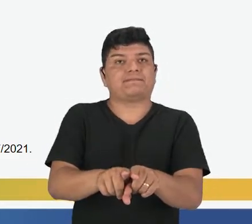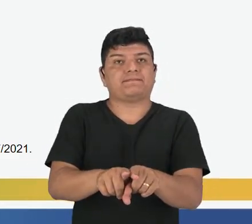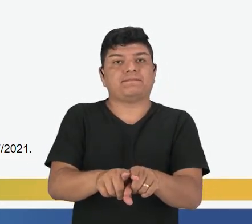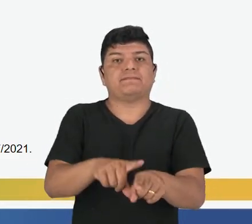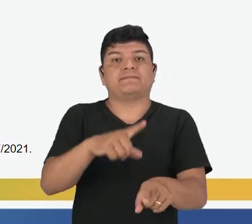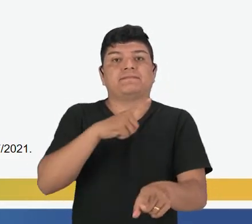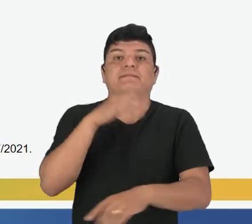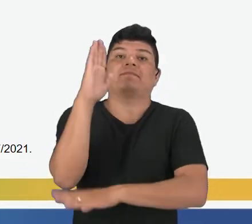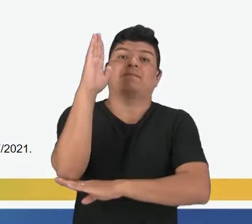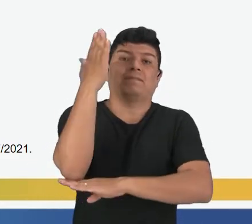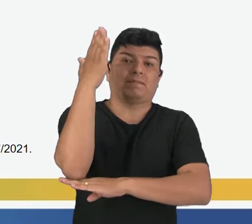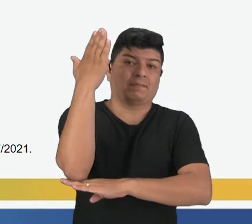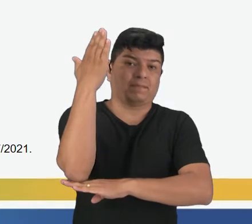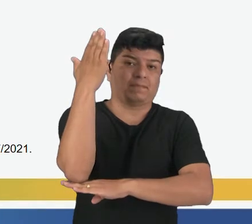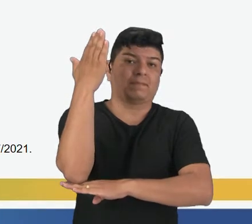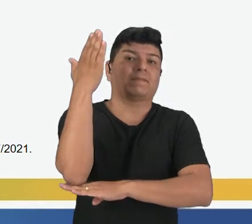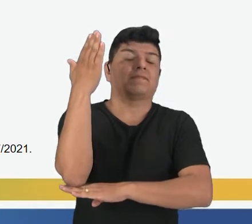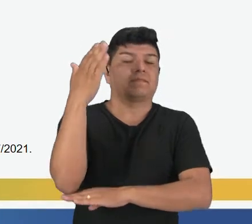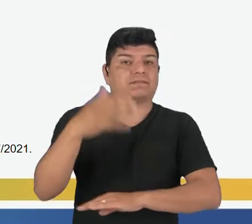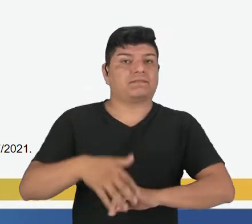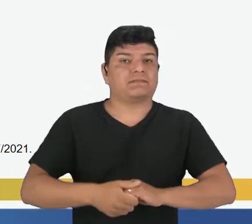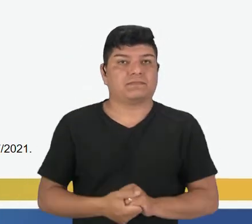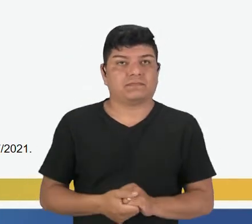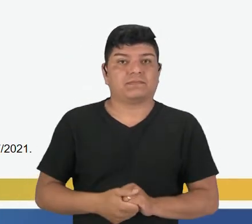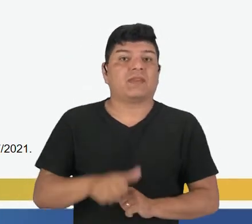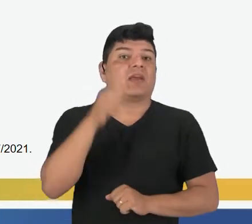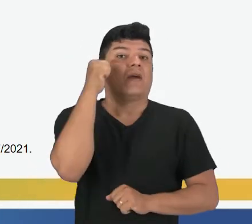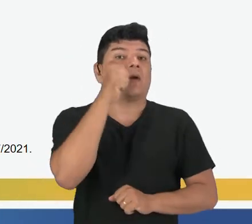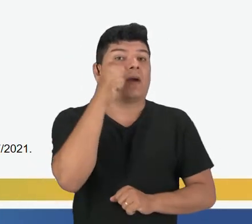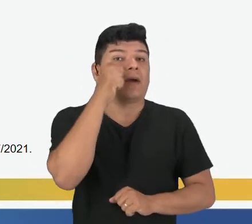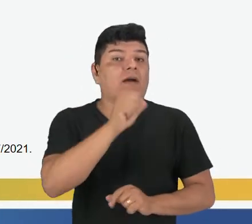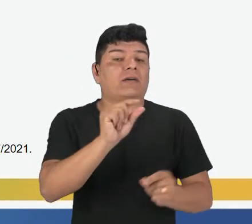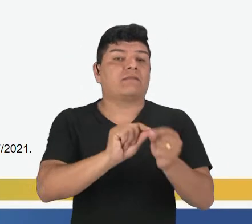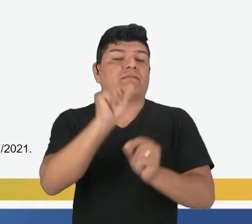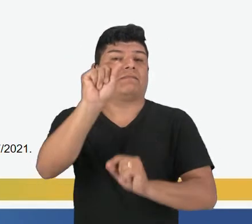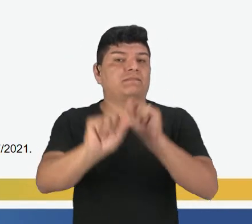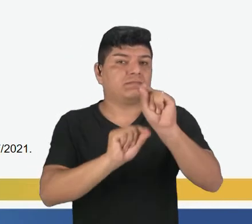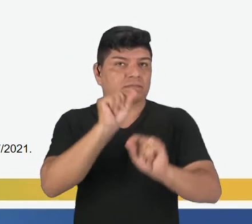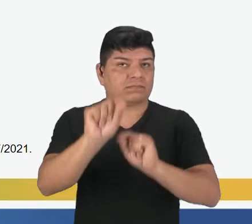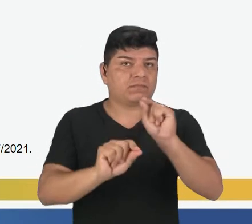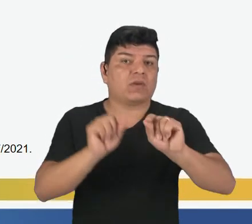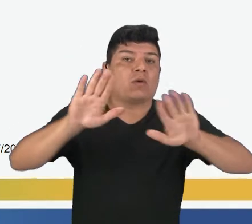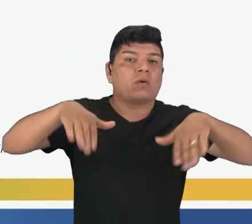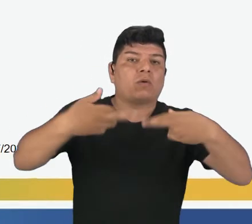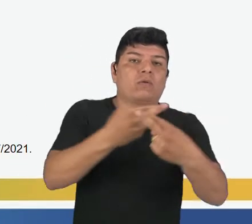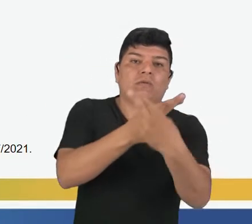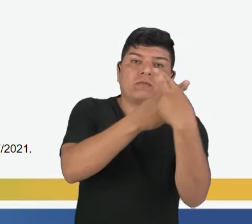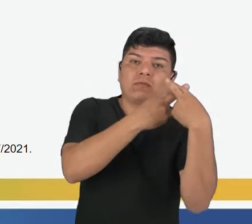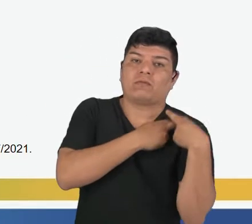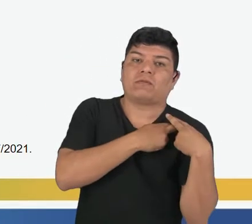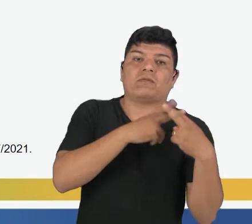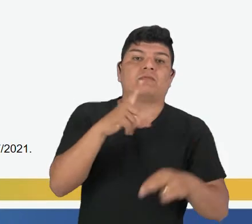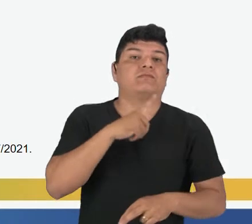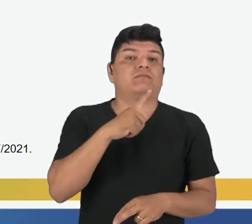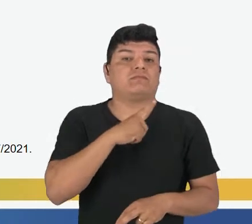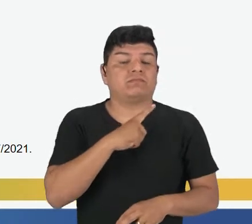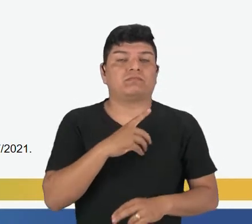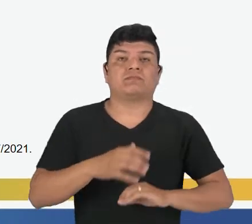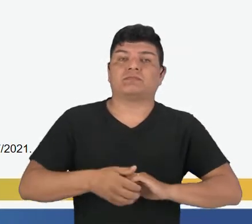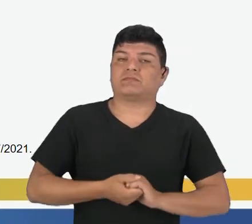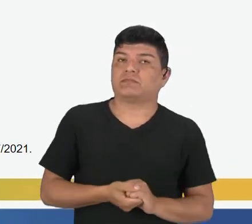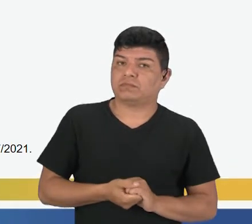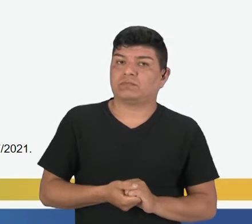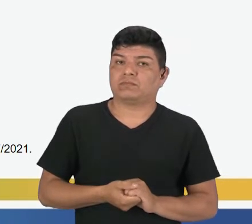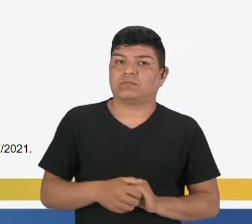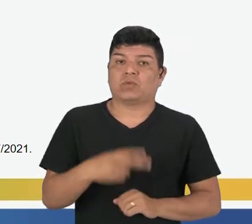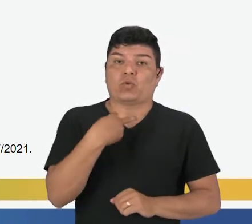e de madeira. E as mulheres? Quais eram as suas responsabilidades? As